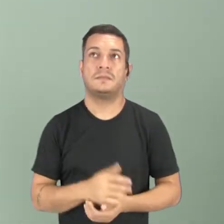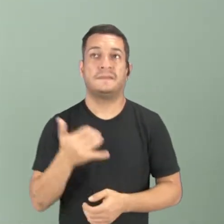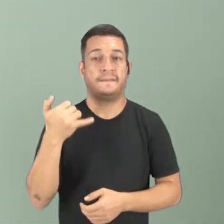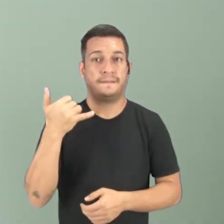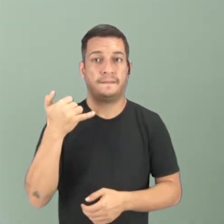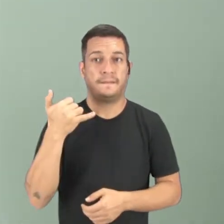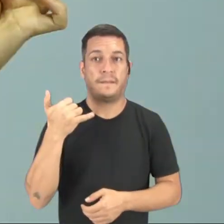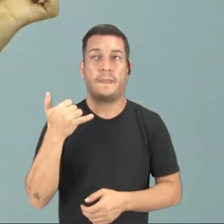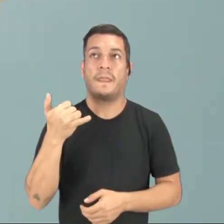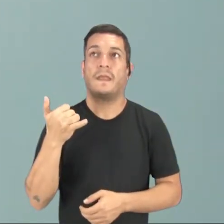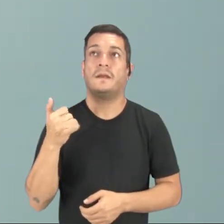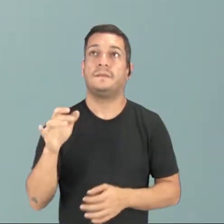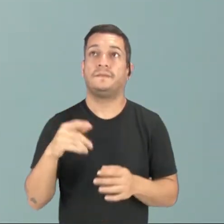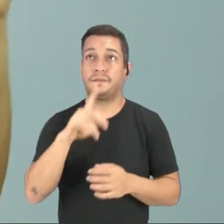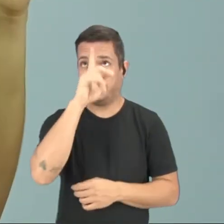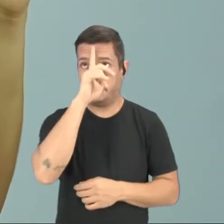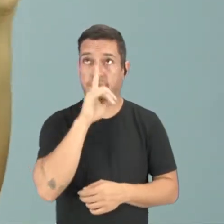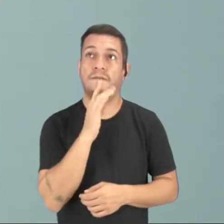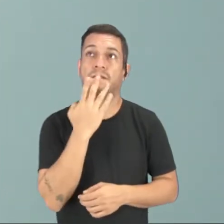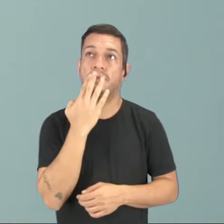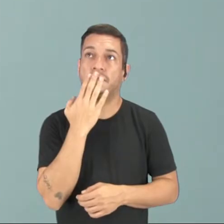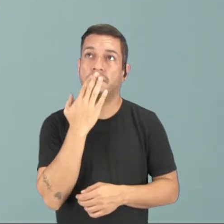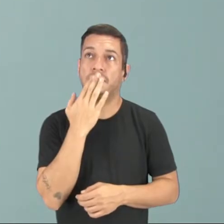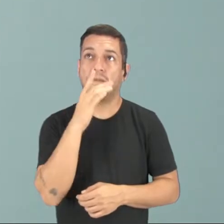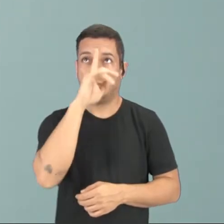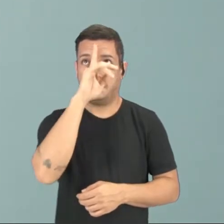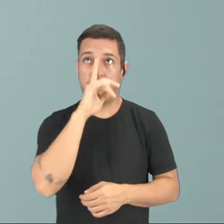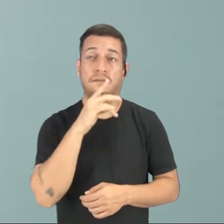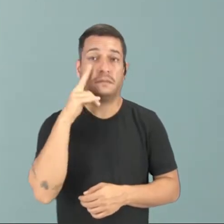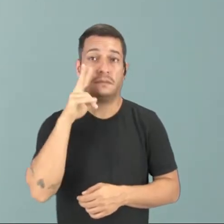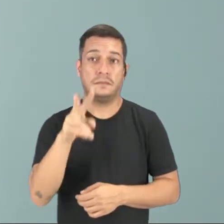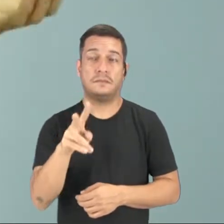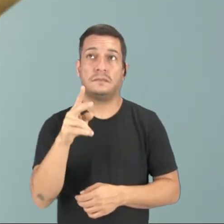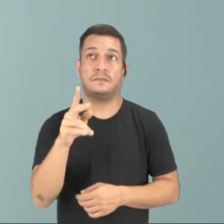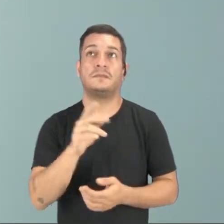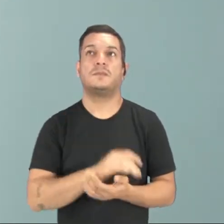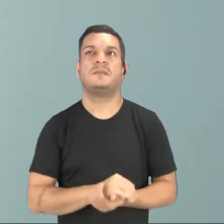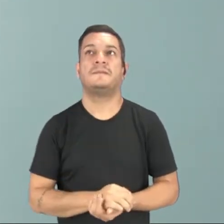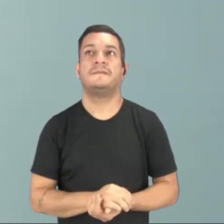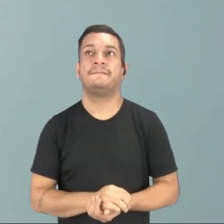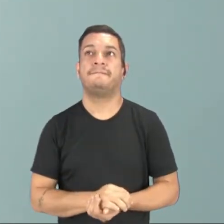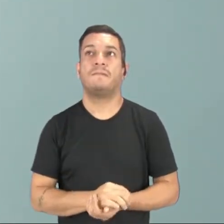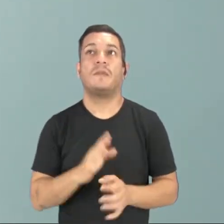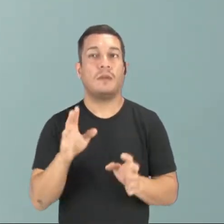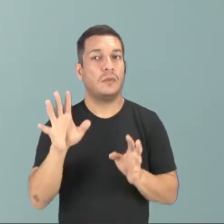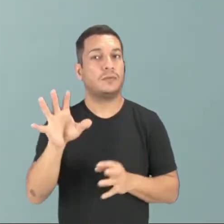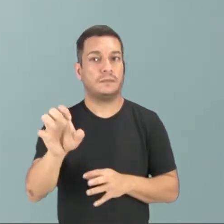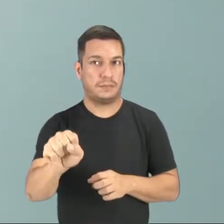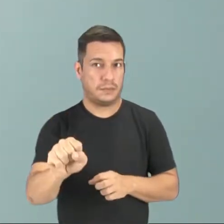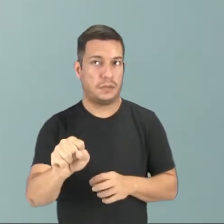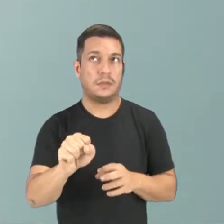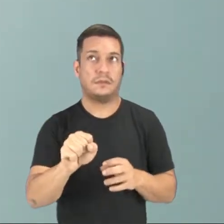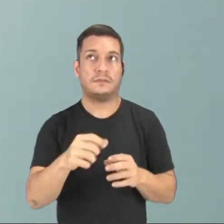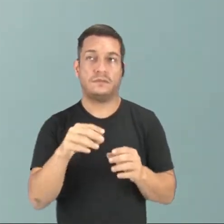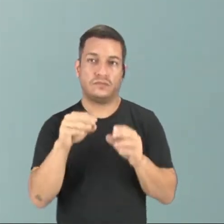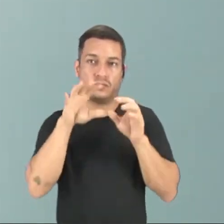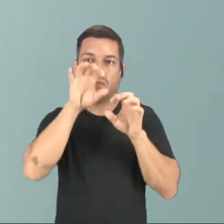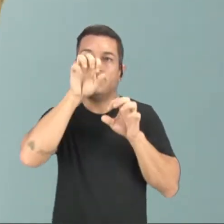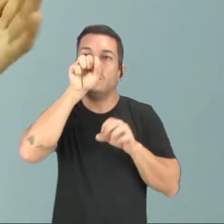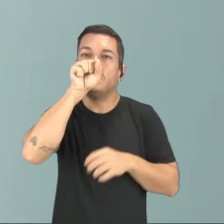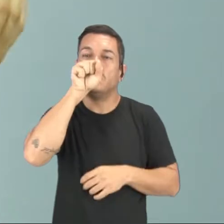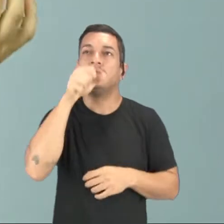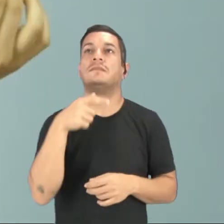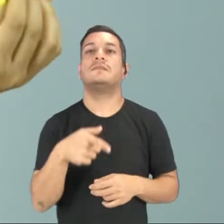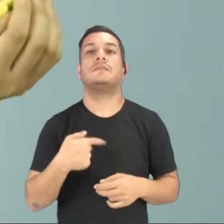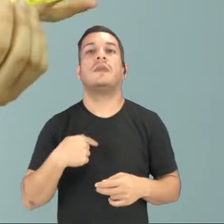caneta. Ela é amarela, ela tem uma cor que eu estou vendo com os meus olhos, eu posso pegá-la, eu posso cheirá-la, eu